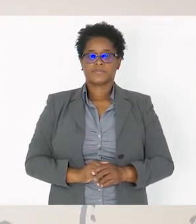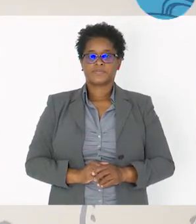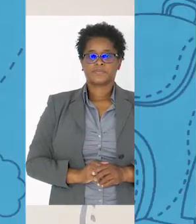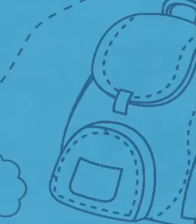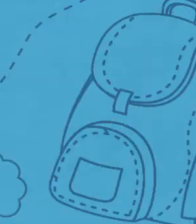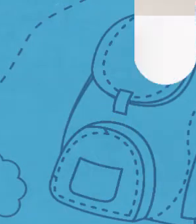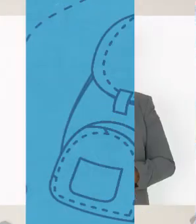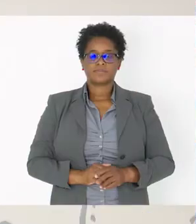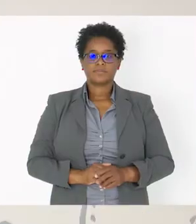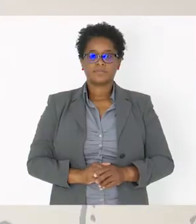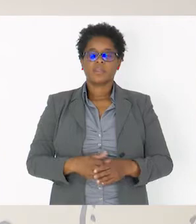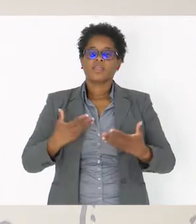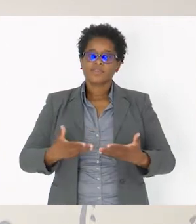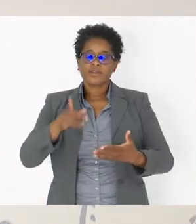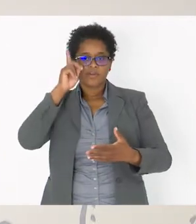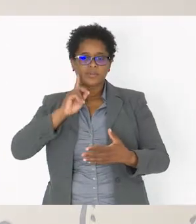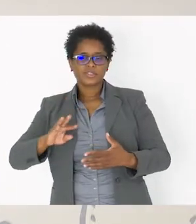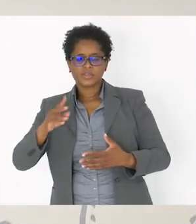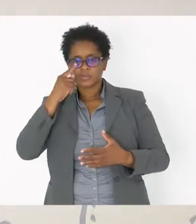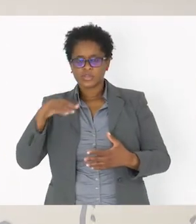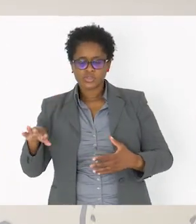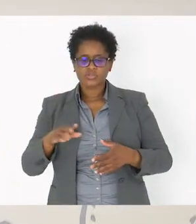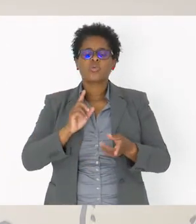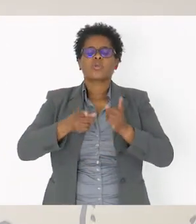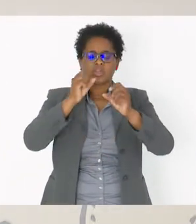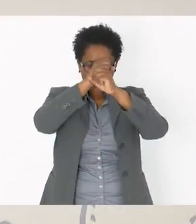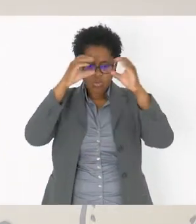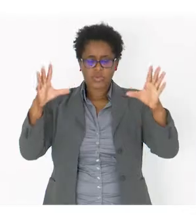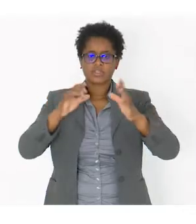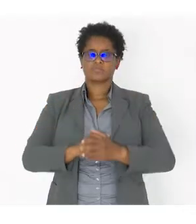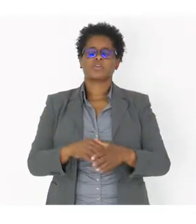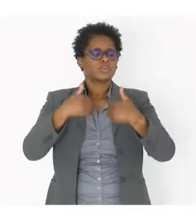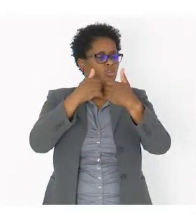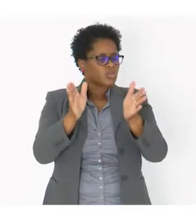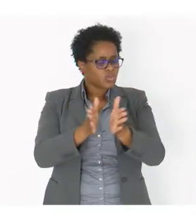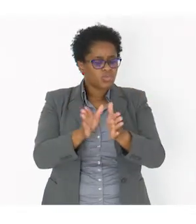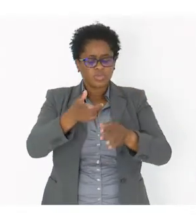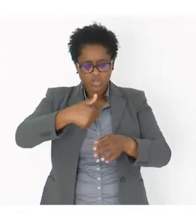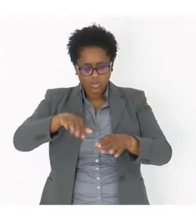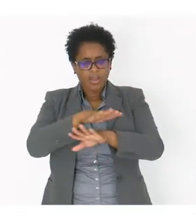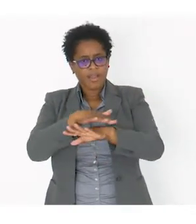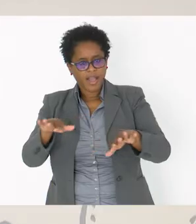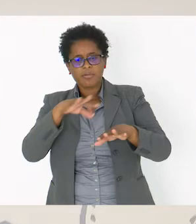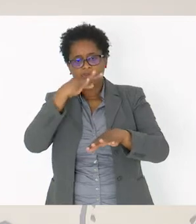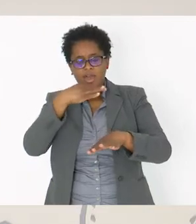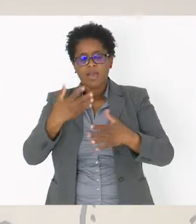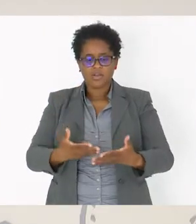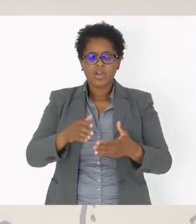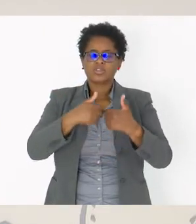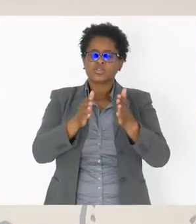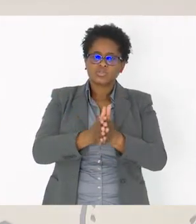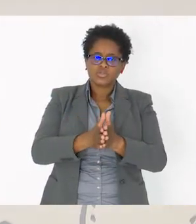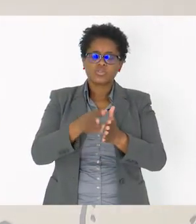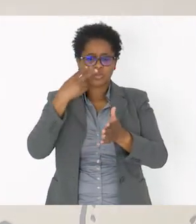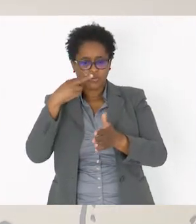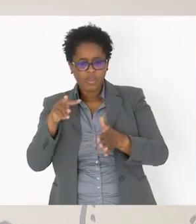feminino. Então, meninos, o que é que nós concluímos de tudo que nós acabamos de falar agora, de tudo que nós